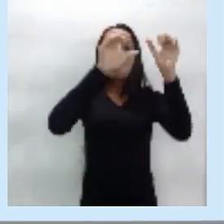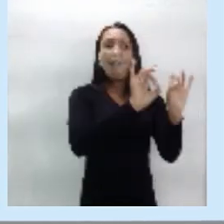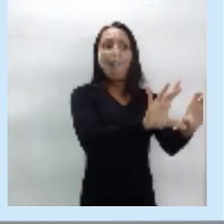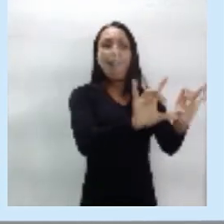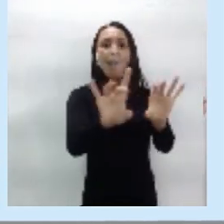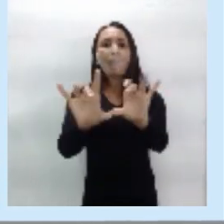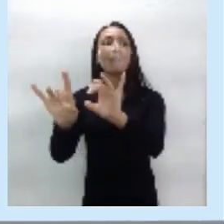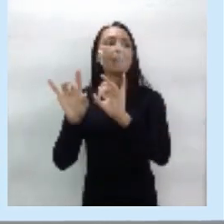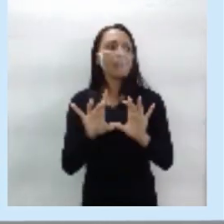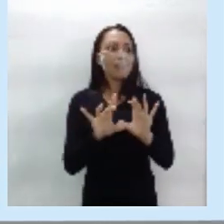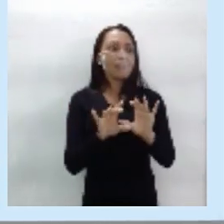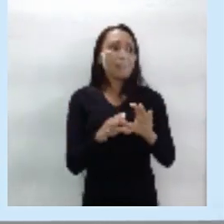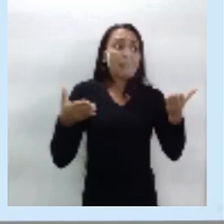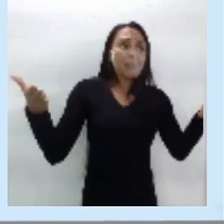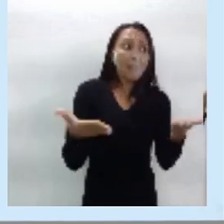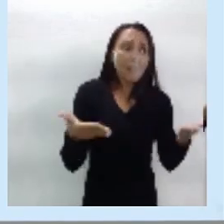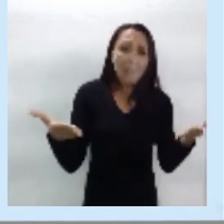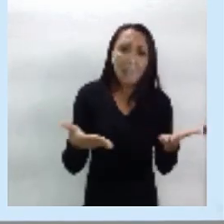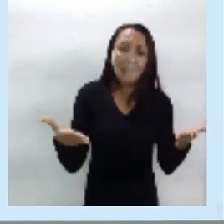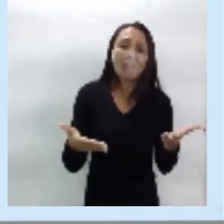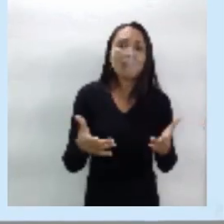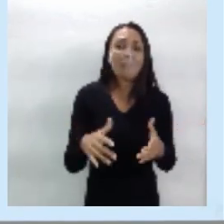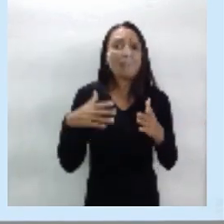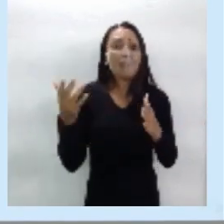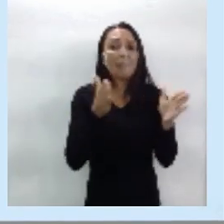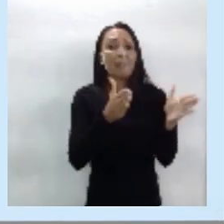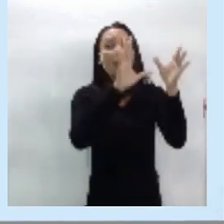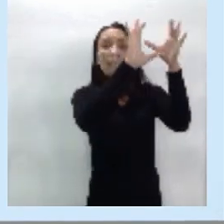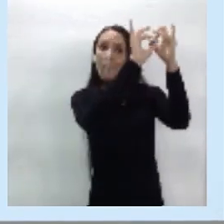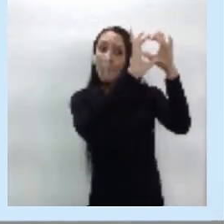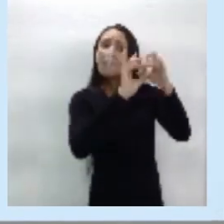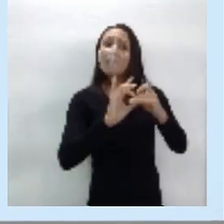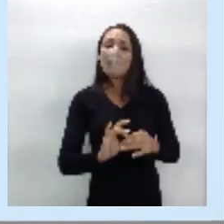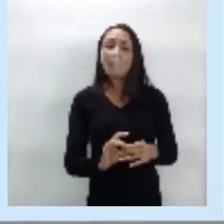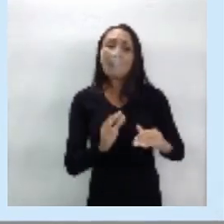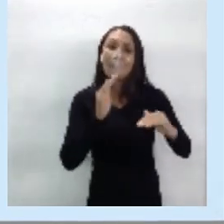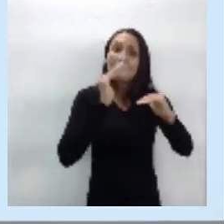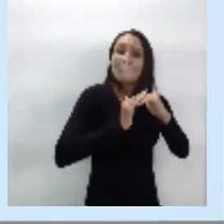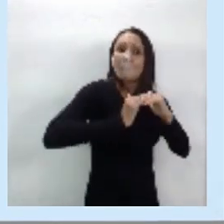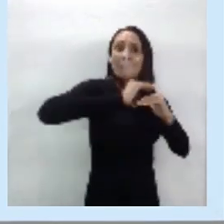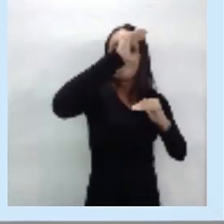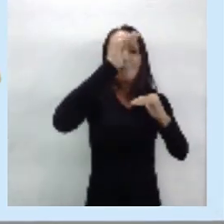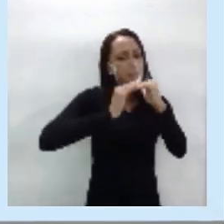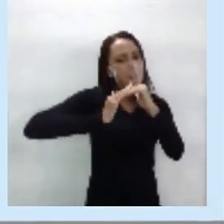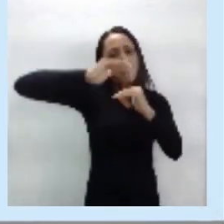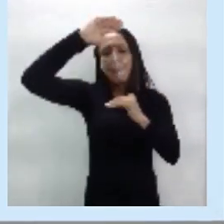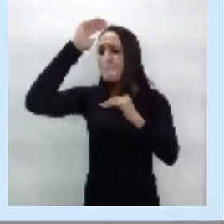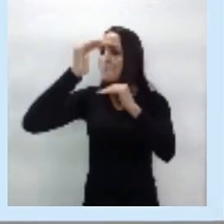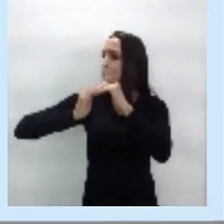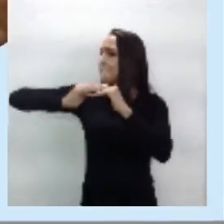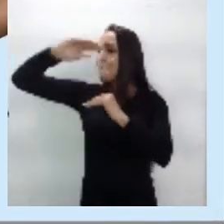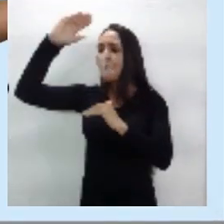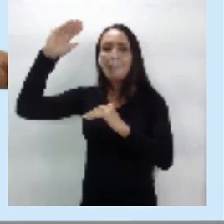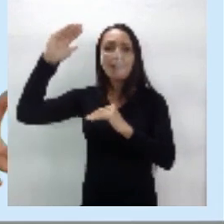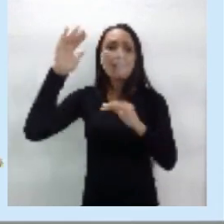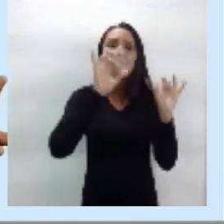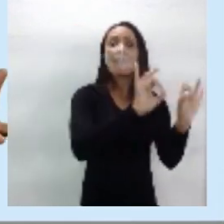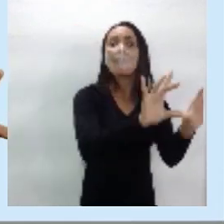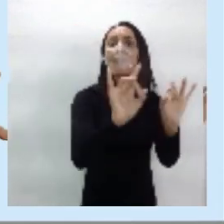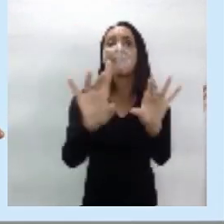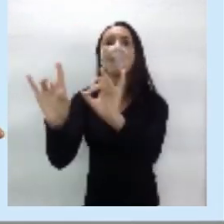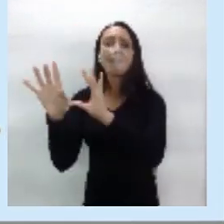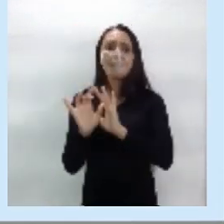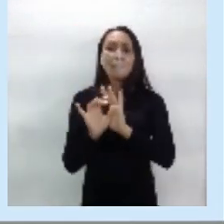Então, hoje, nós temos, nesse contexto, mais e mais e mais e mais e mais